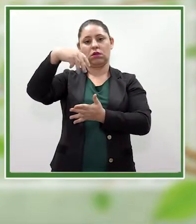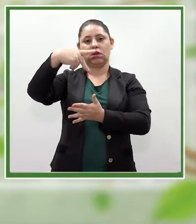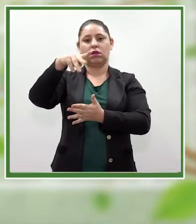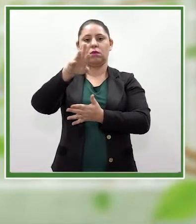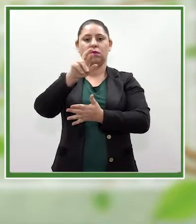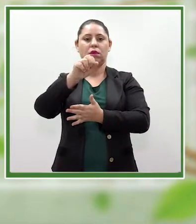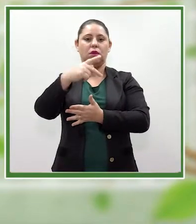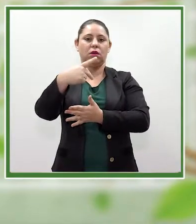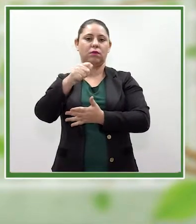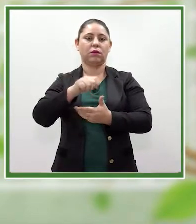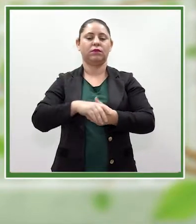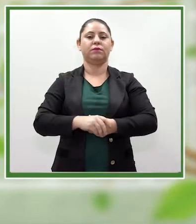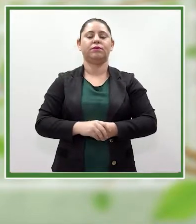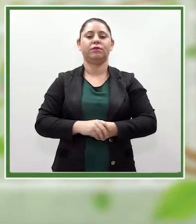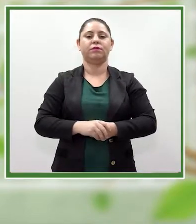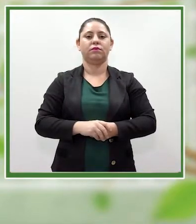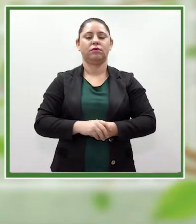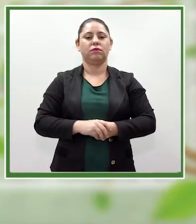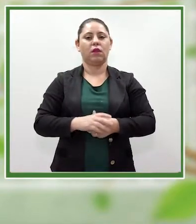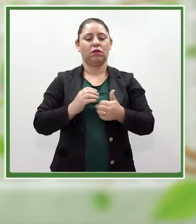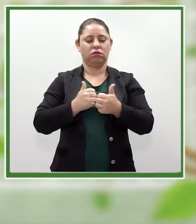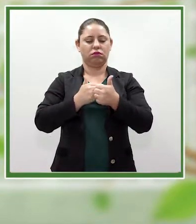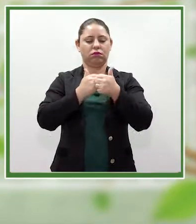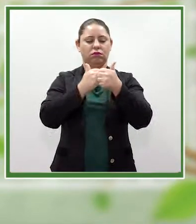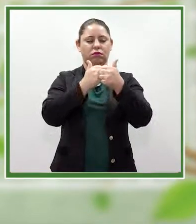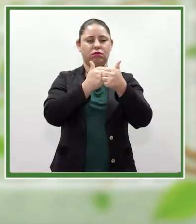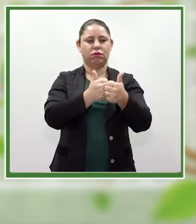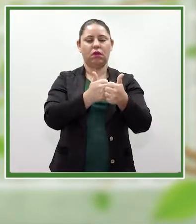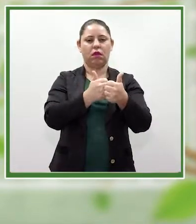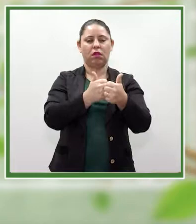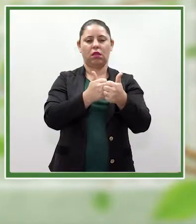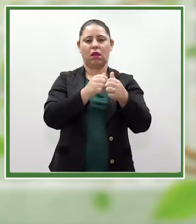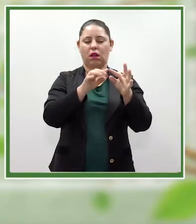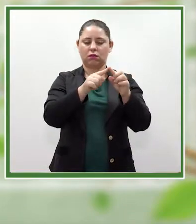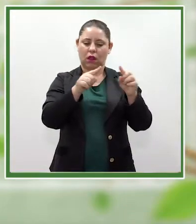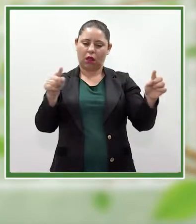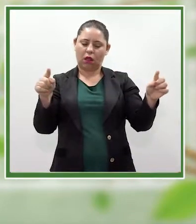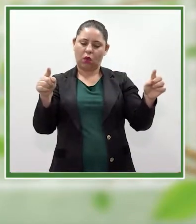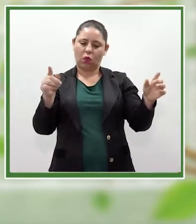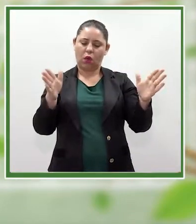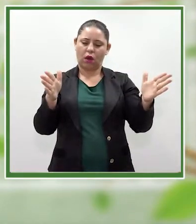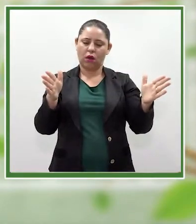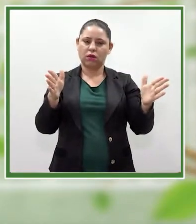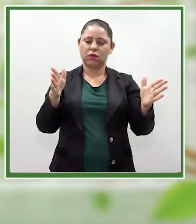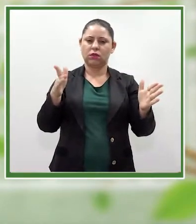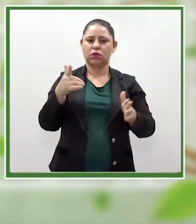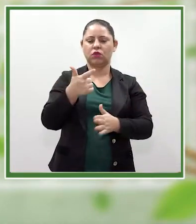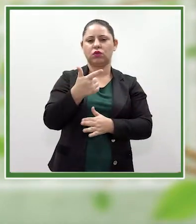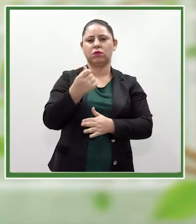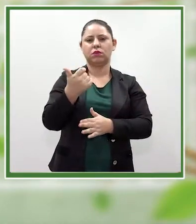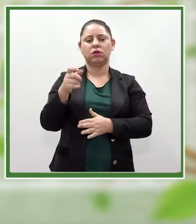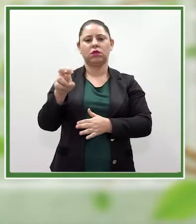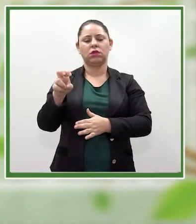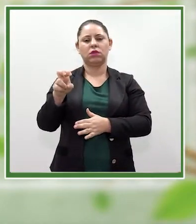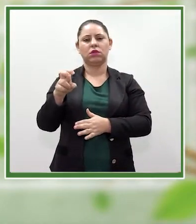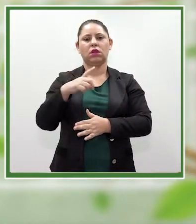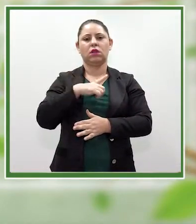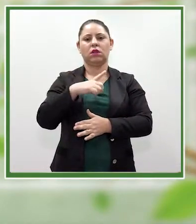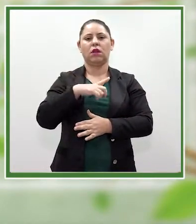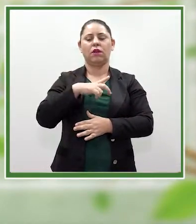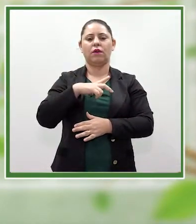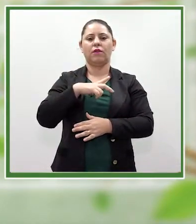três unidades da Embrapa em seu território. Seguindo no tempo, em 2015, nós tivemos